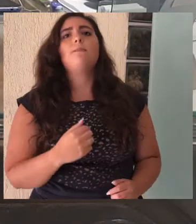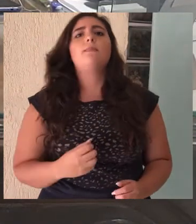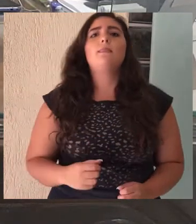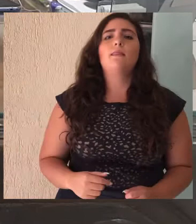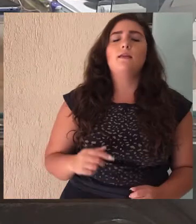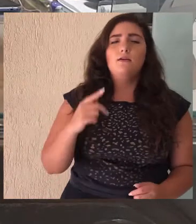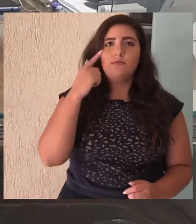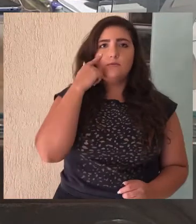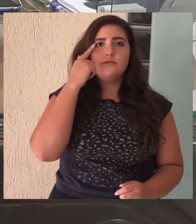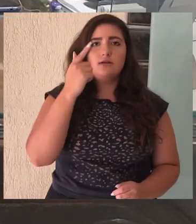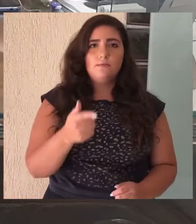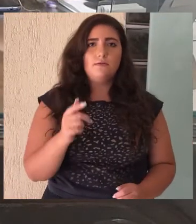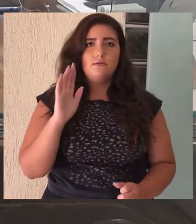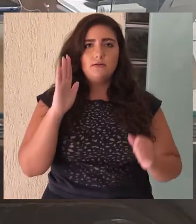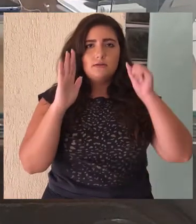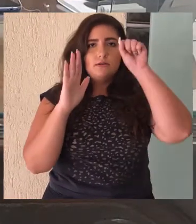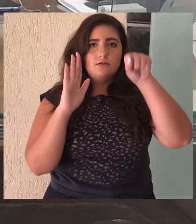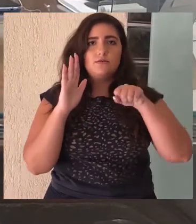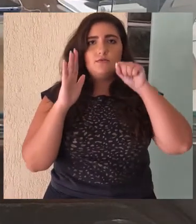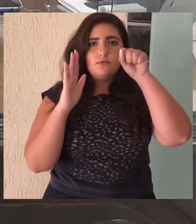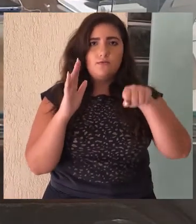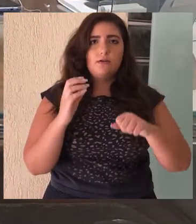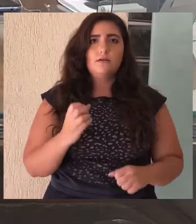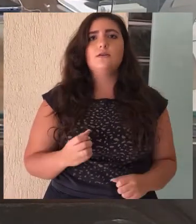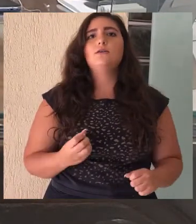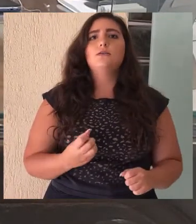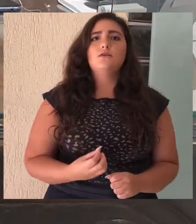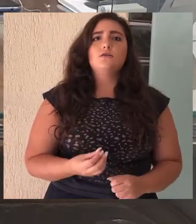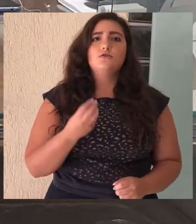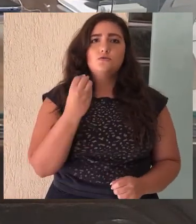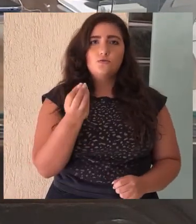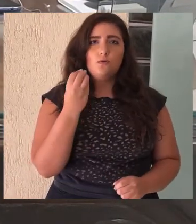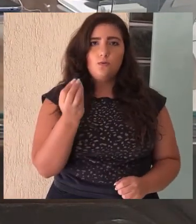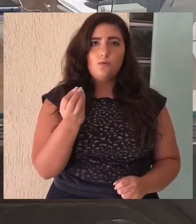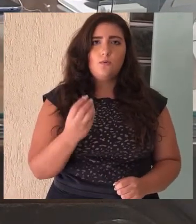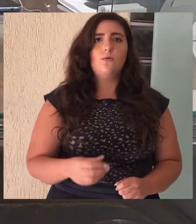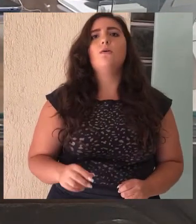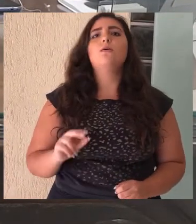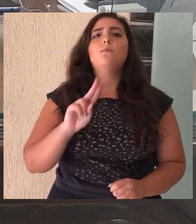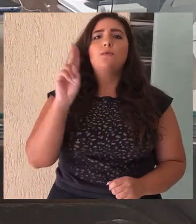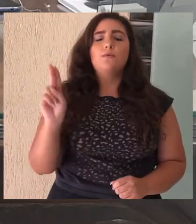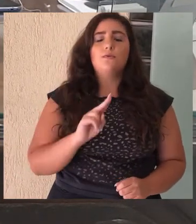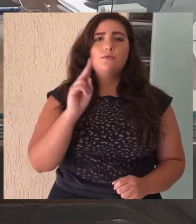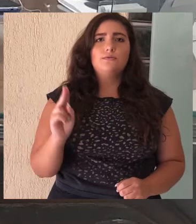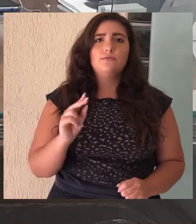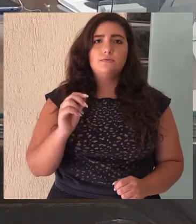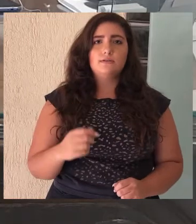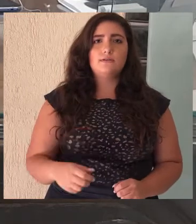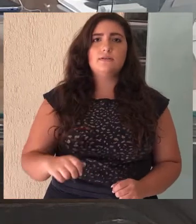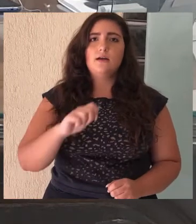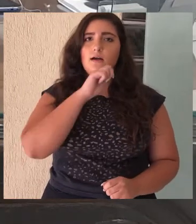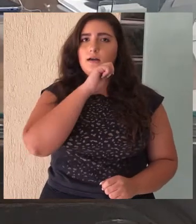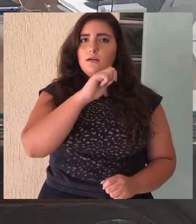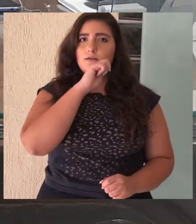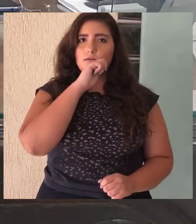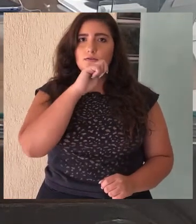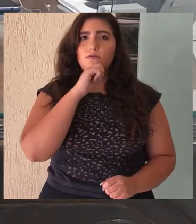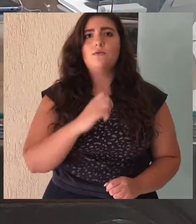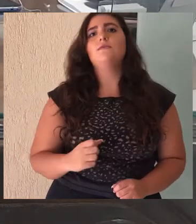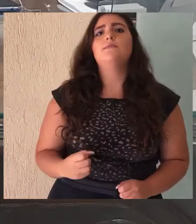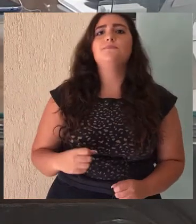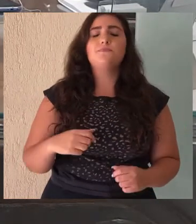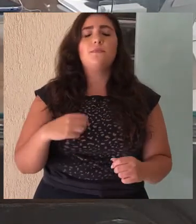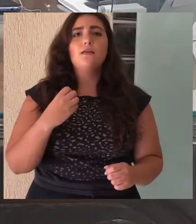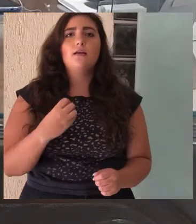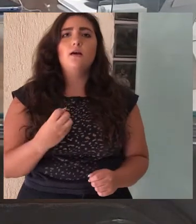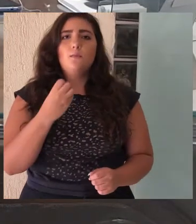de escovação, a utilização da escova dental, tá? E do fio dental. O que você deve fazer. Então, para fazer uma